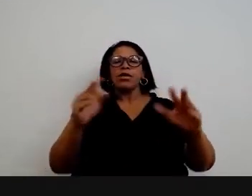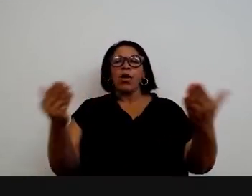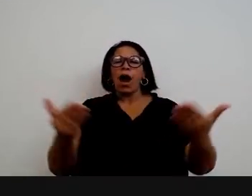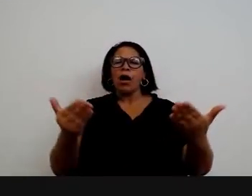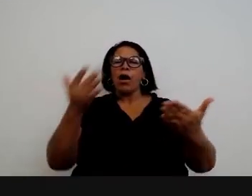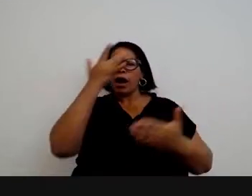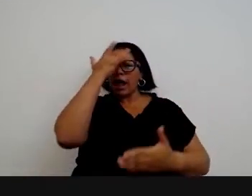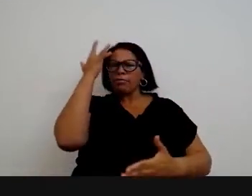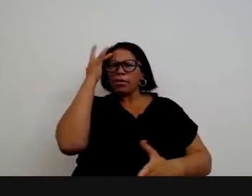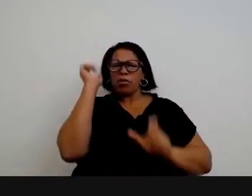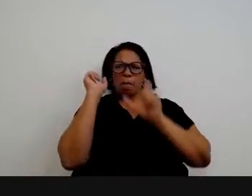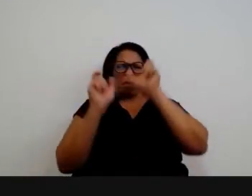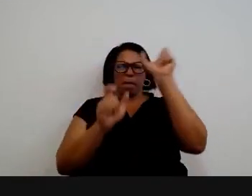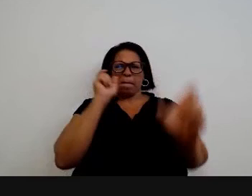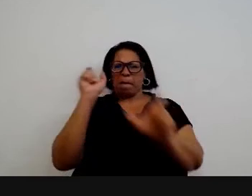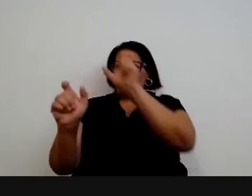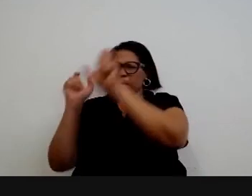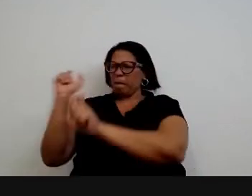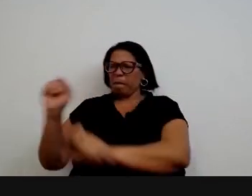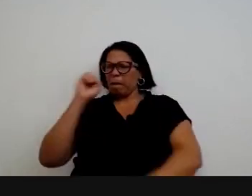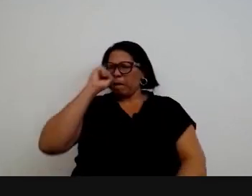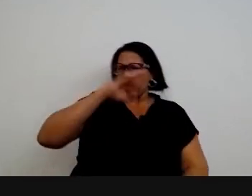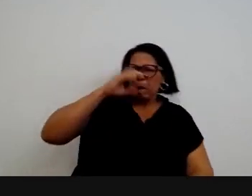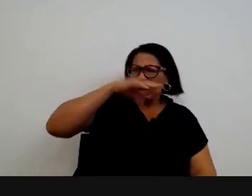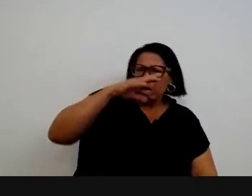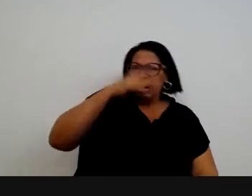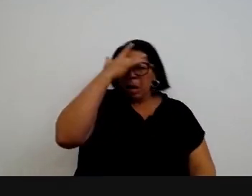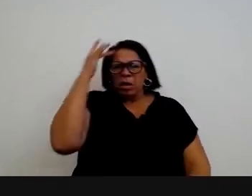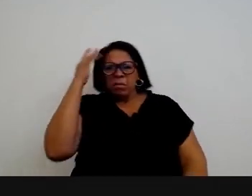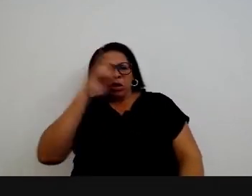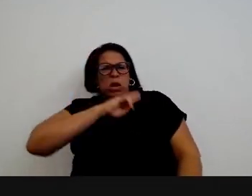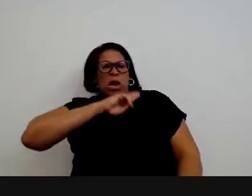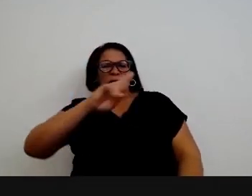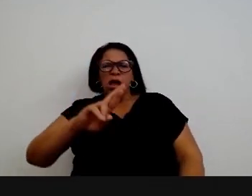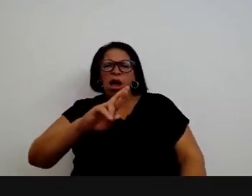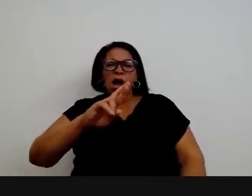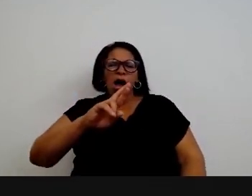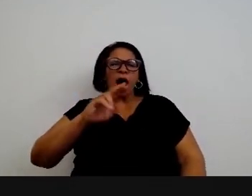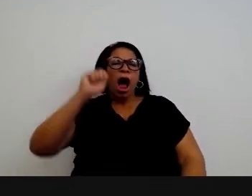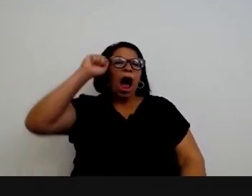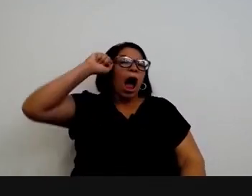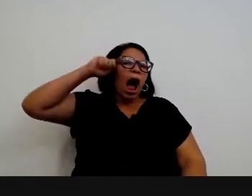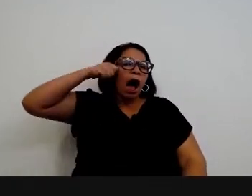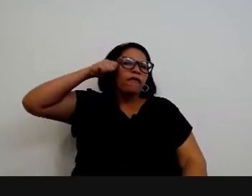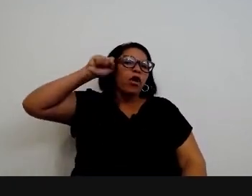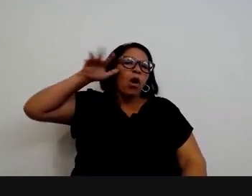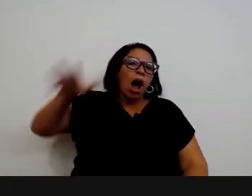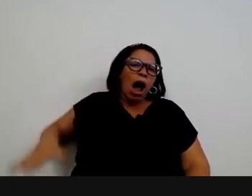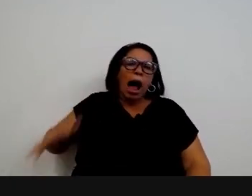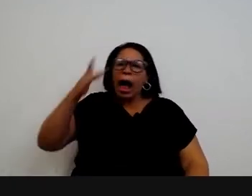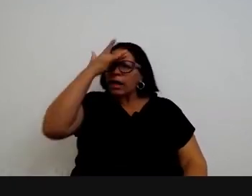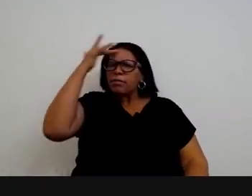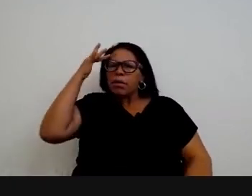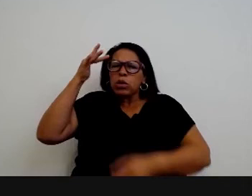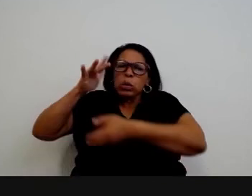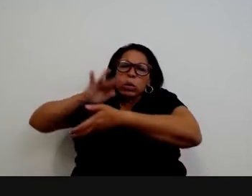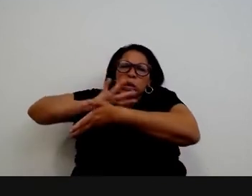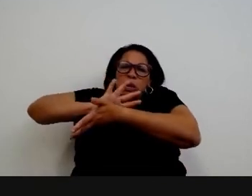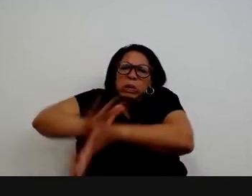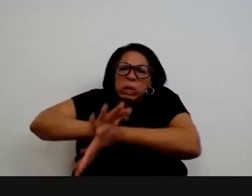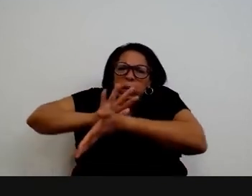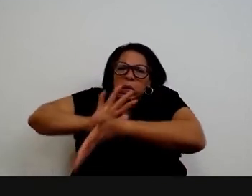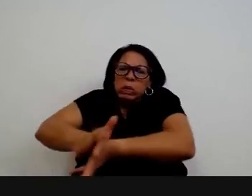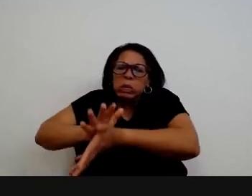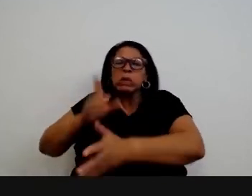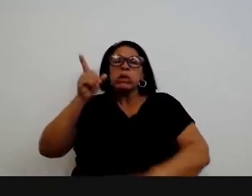eleitoral em que as pessoas estão atacando a religiosidade alheia. As religiões afro-brasileiras nesse país são dizimadas todos os